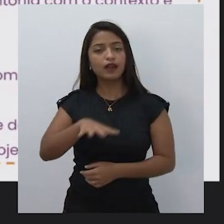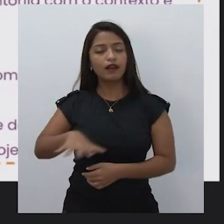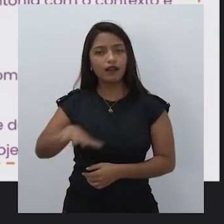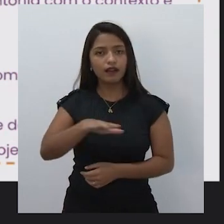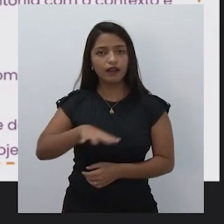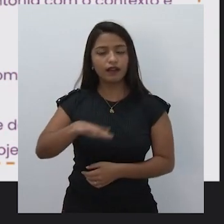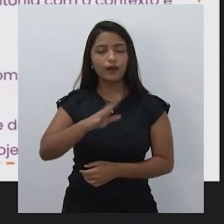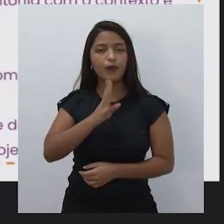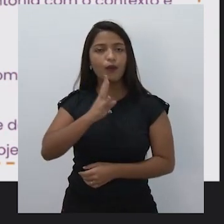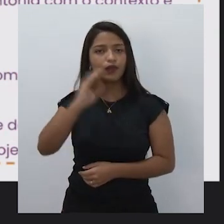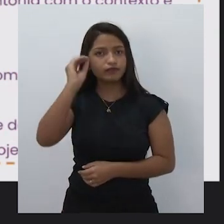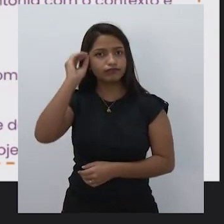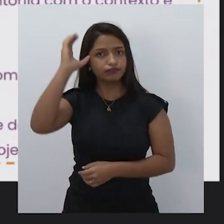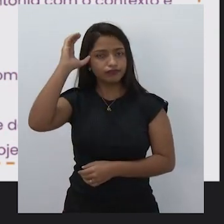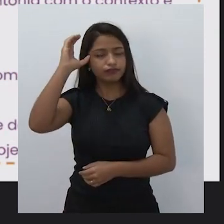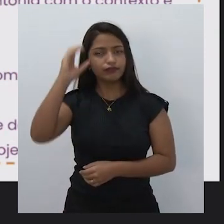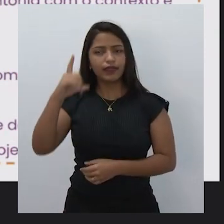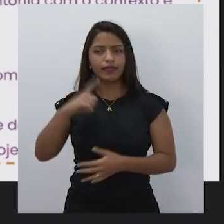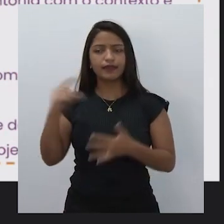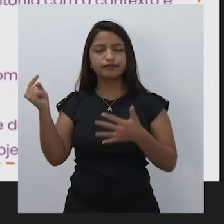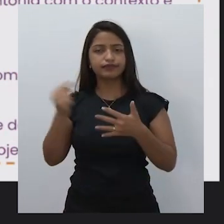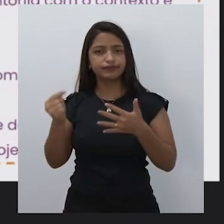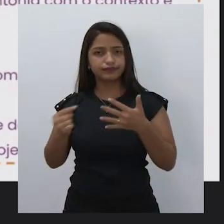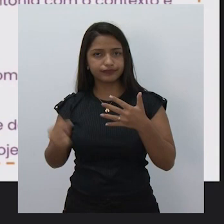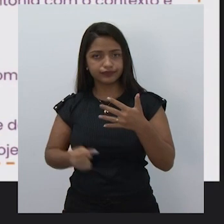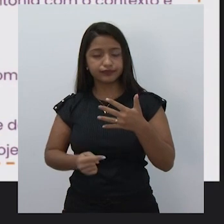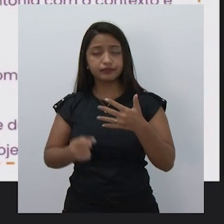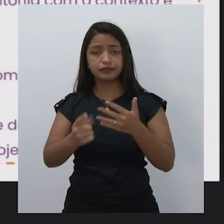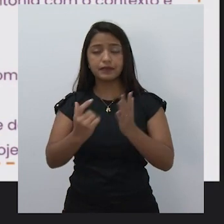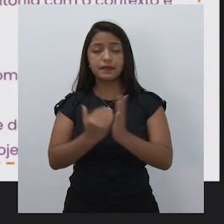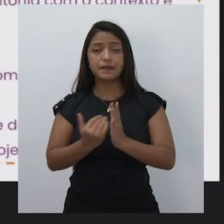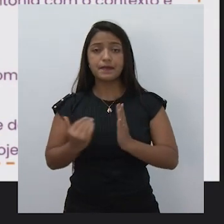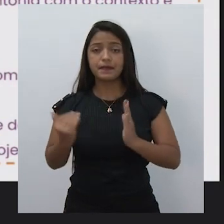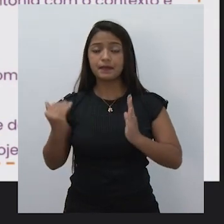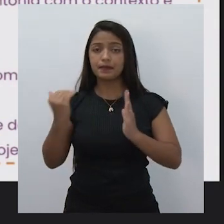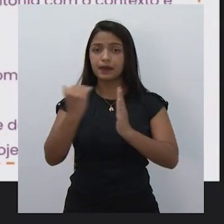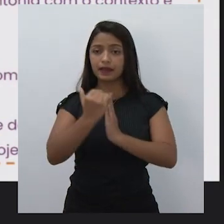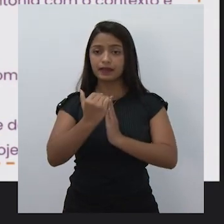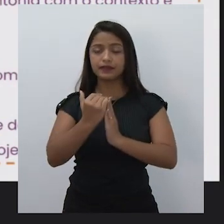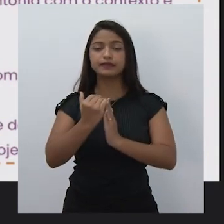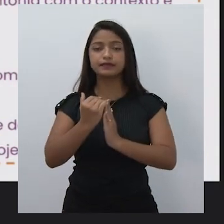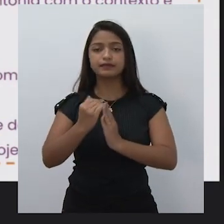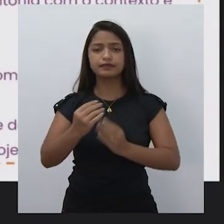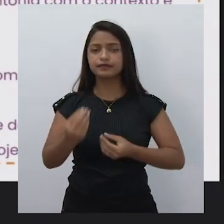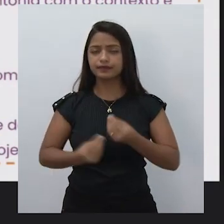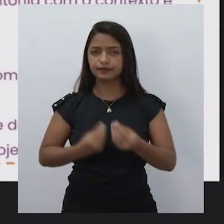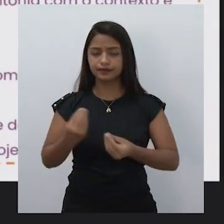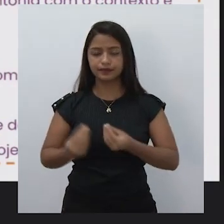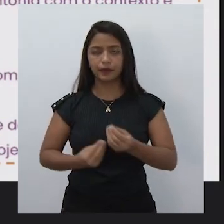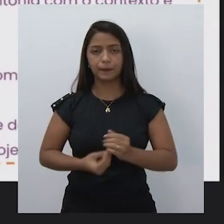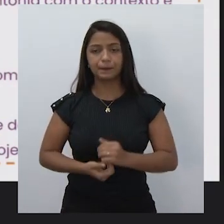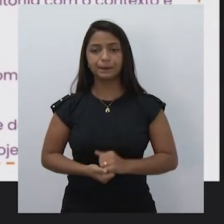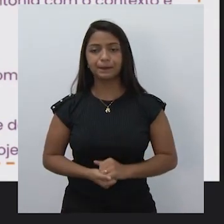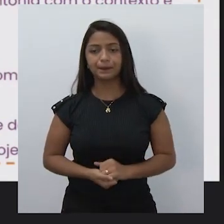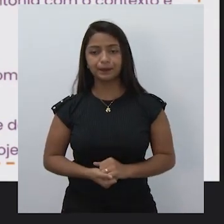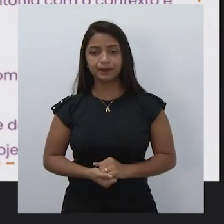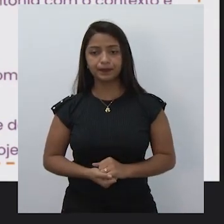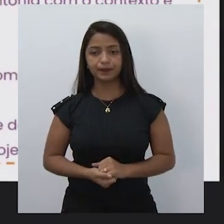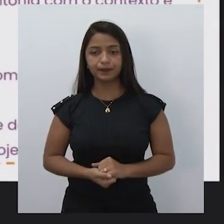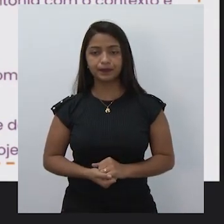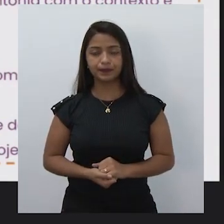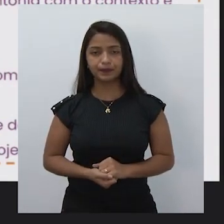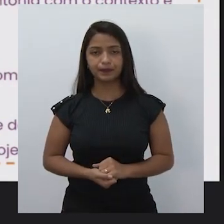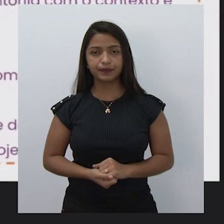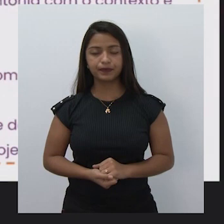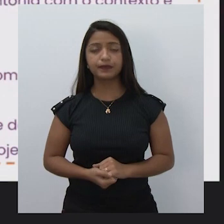de conhecimento, essa ampliação, ela ocorre sim